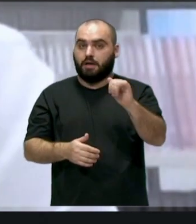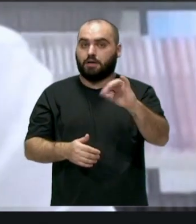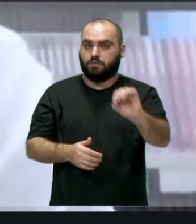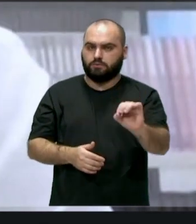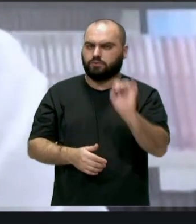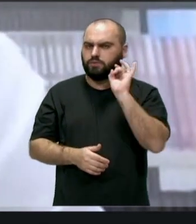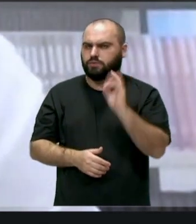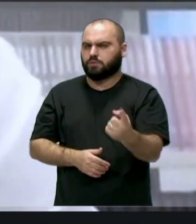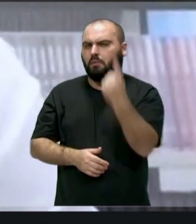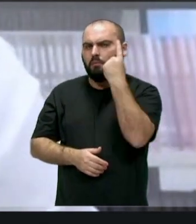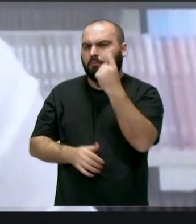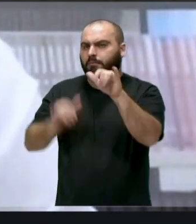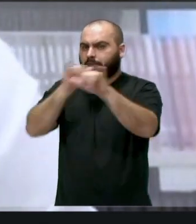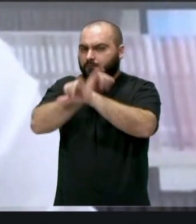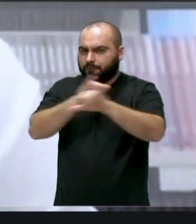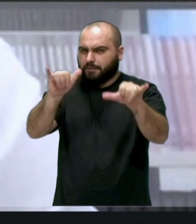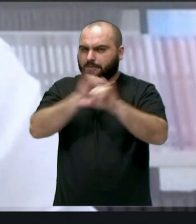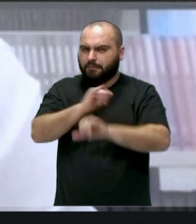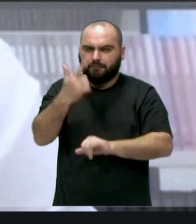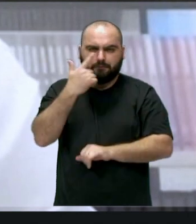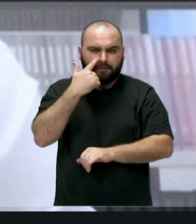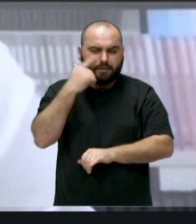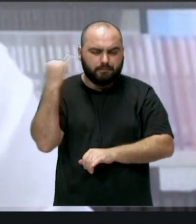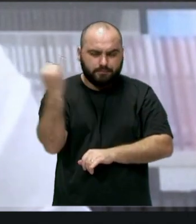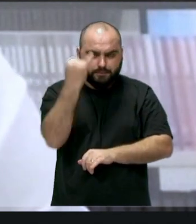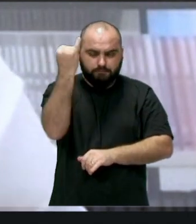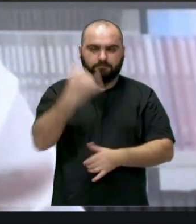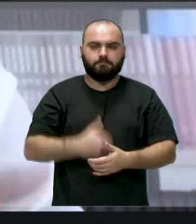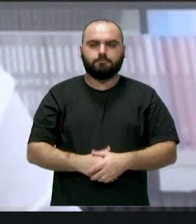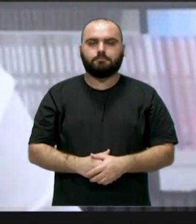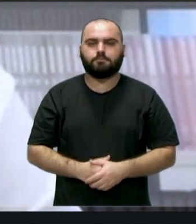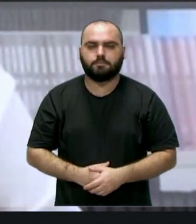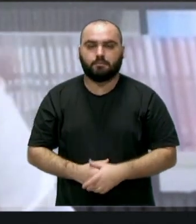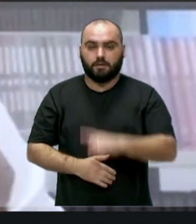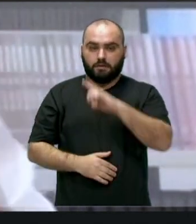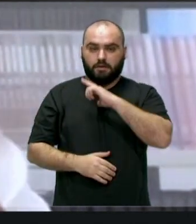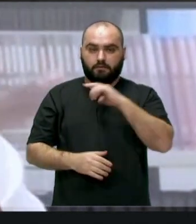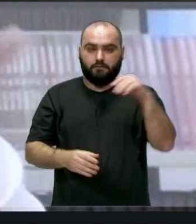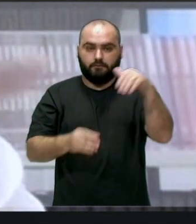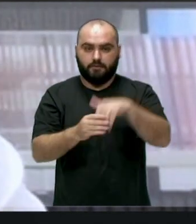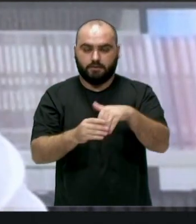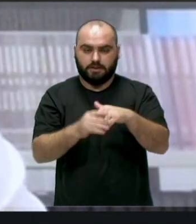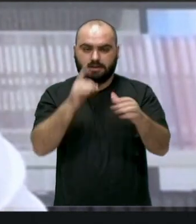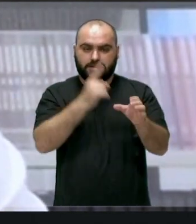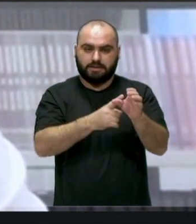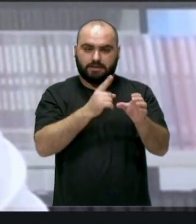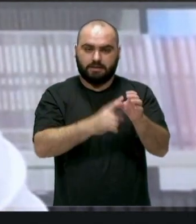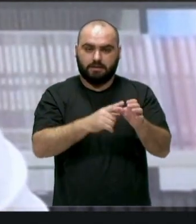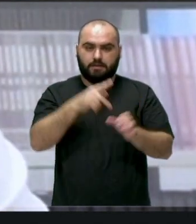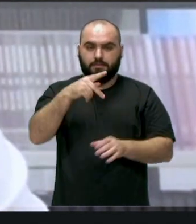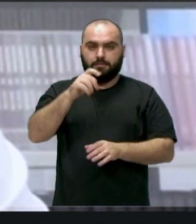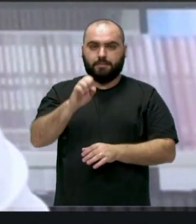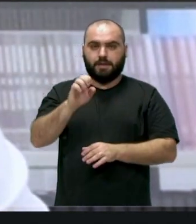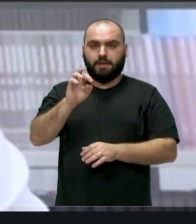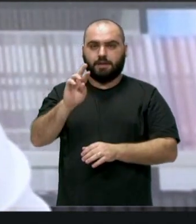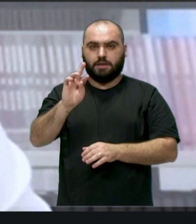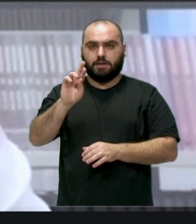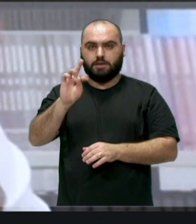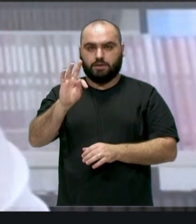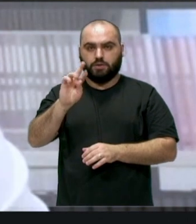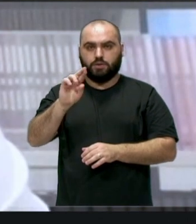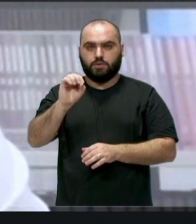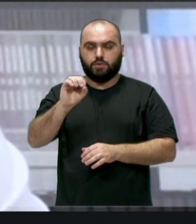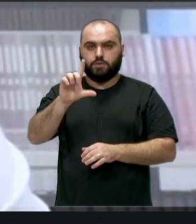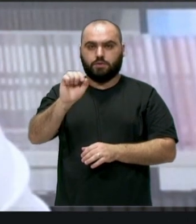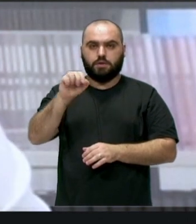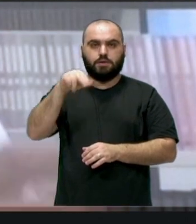só um dado para vocês terem noção da importância. Nós tivemos as eleições suplementares da cidade de Petrolândia, aqui de Santa Catarina. Isso ocorreu